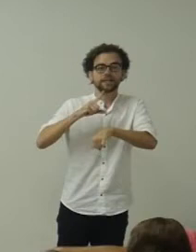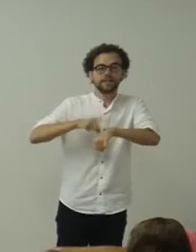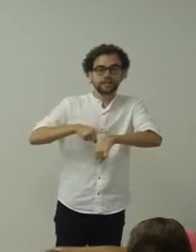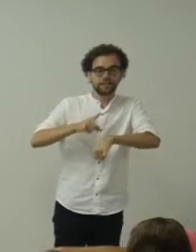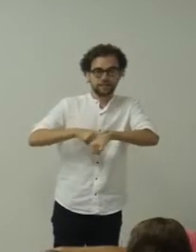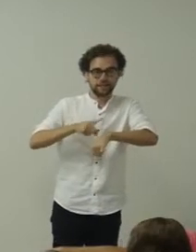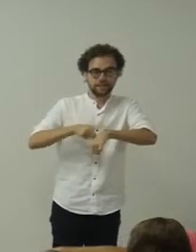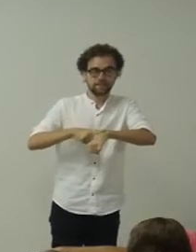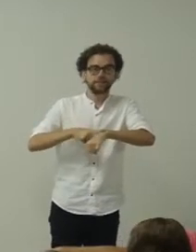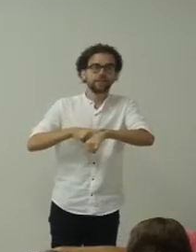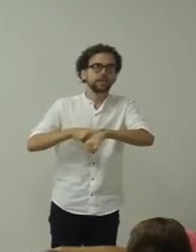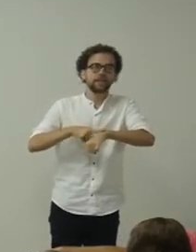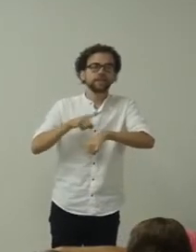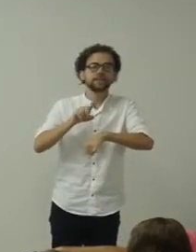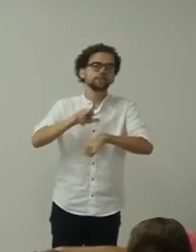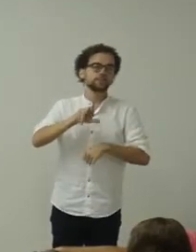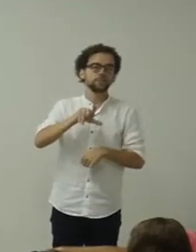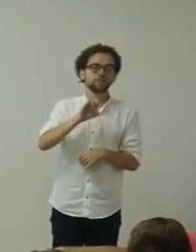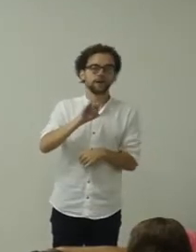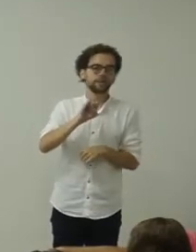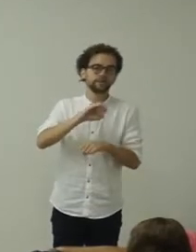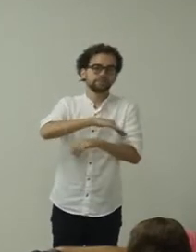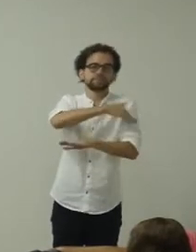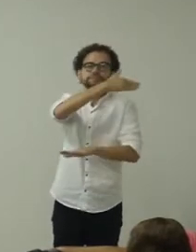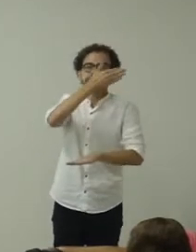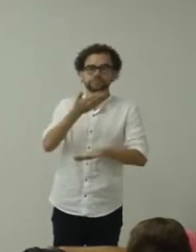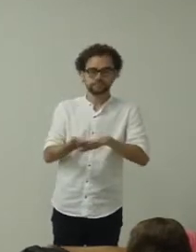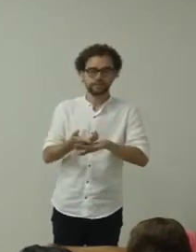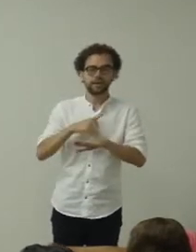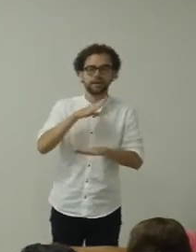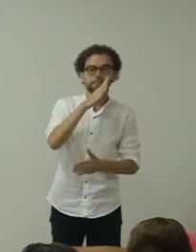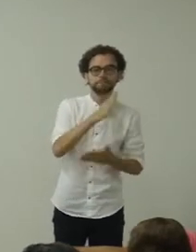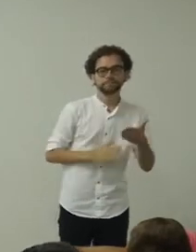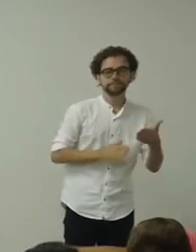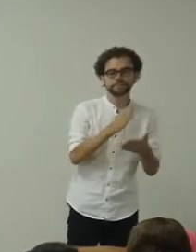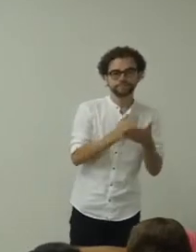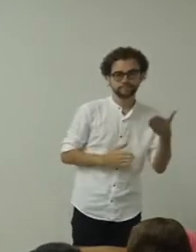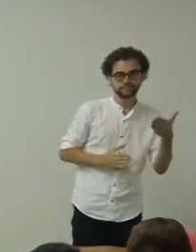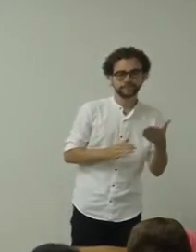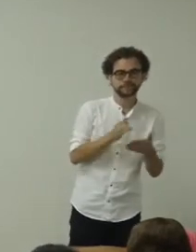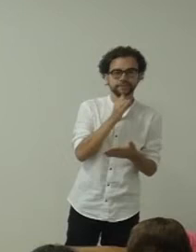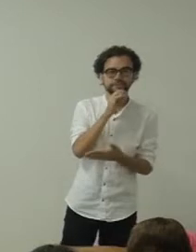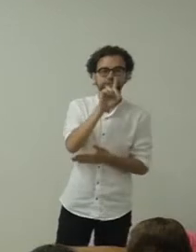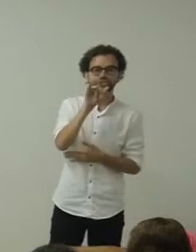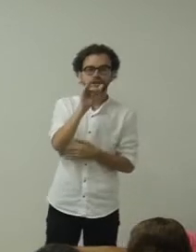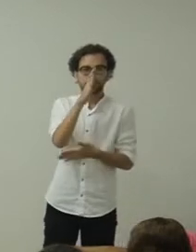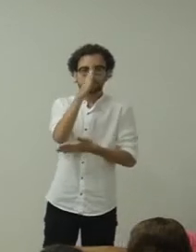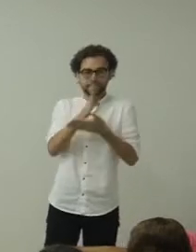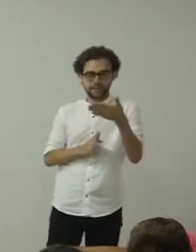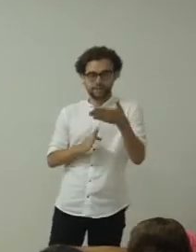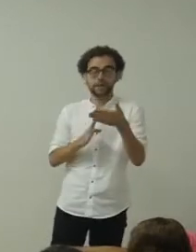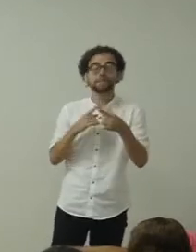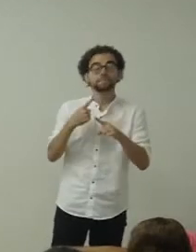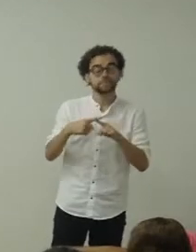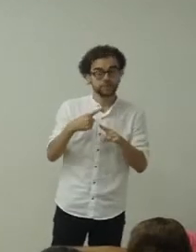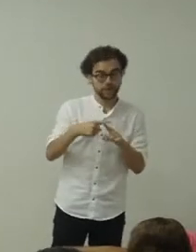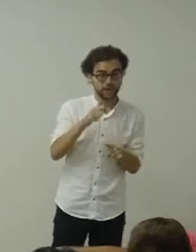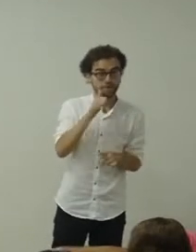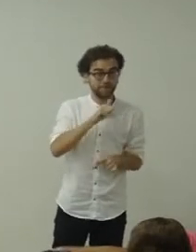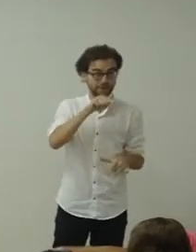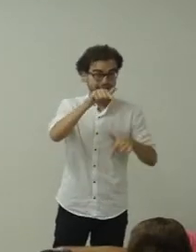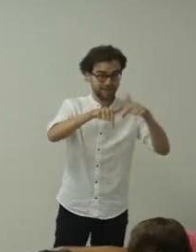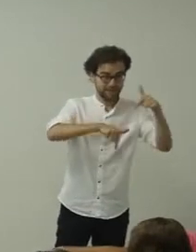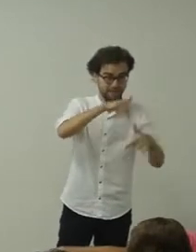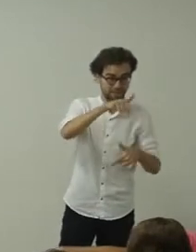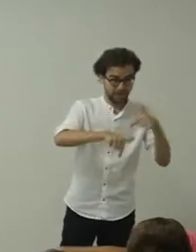horária, ela não é integral. Ela é parcial, ela é meio-dia, porque entende-se que as mulheres